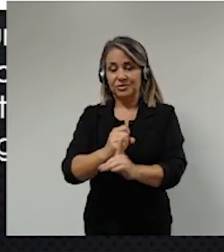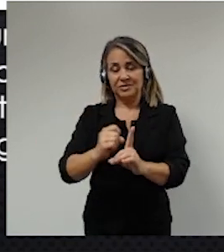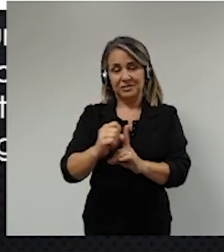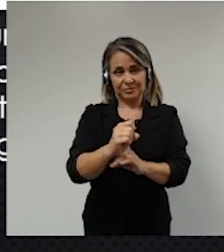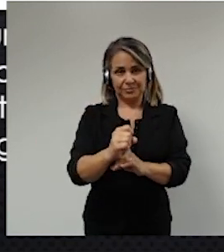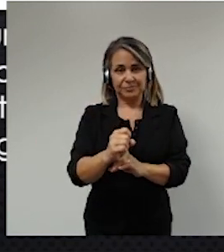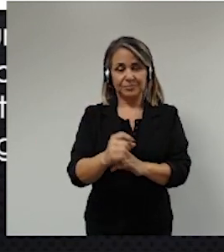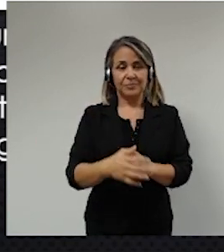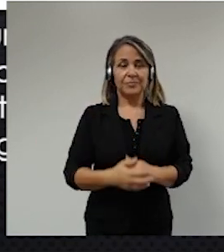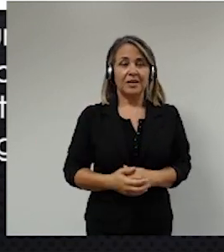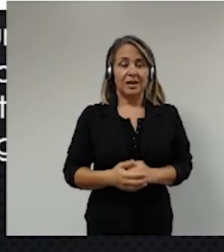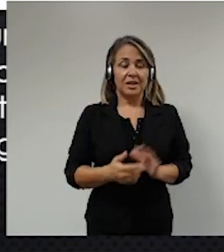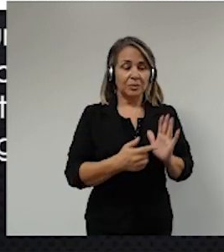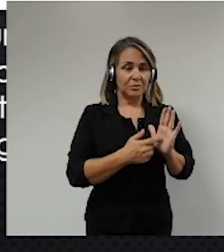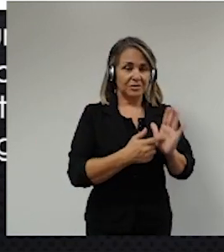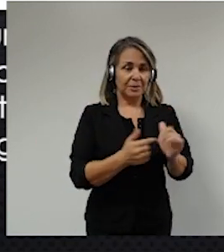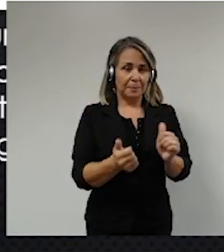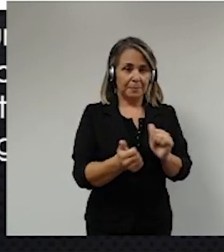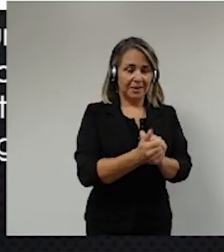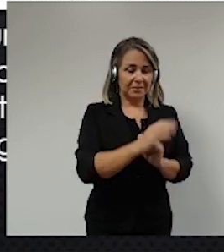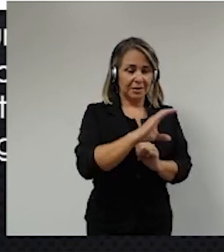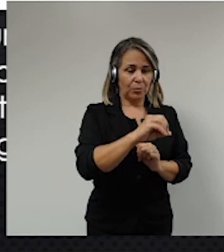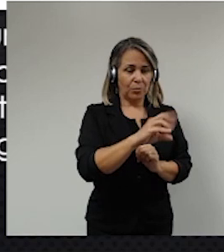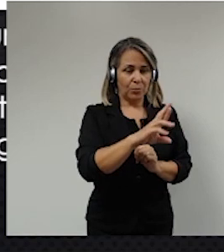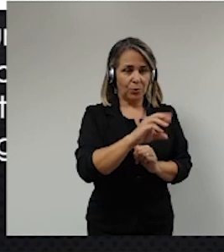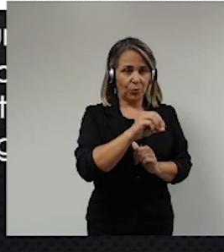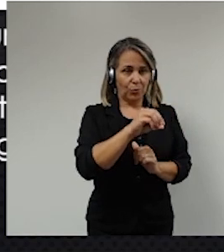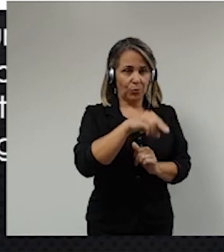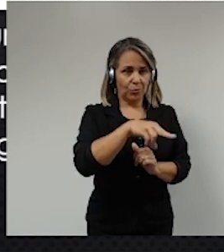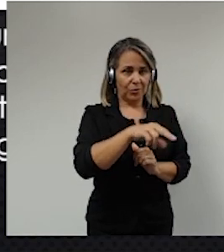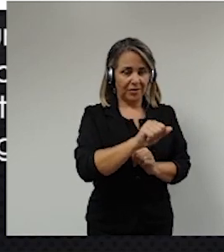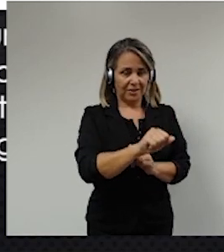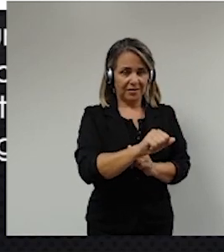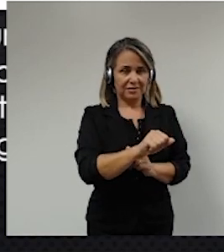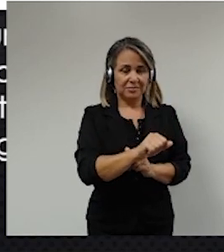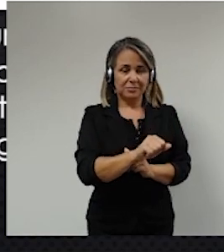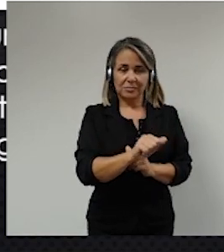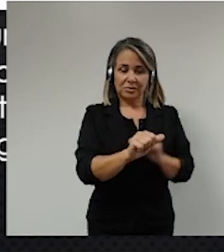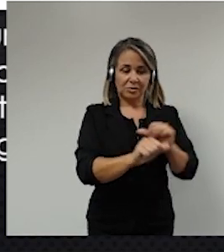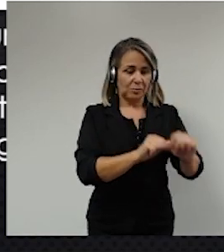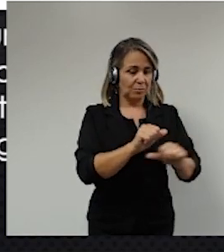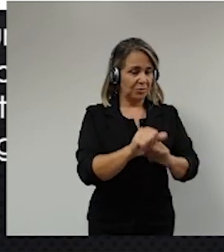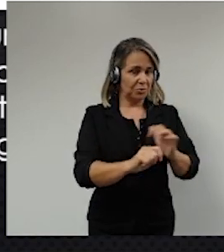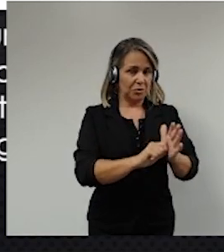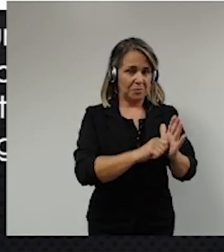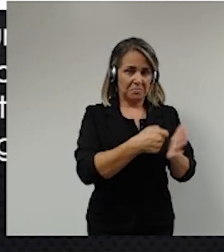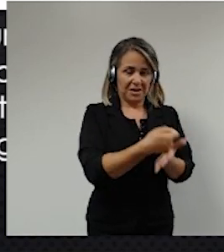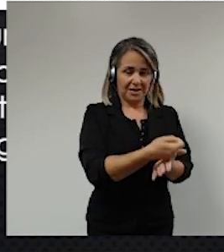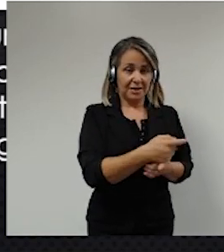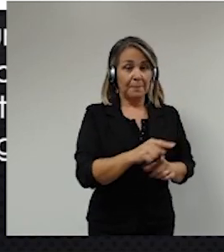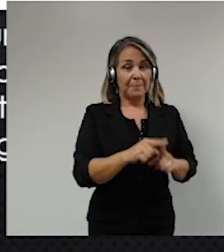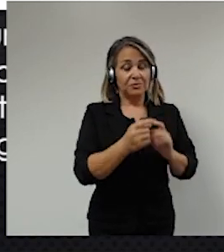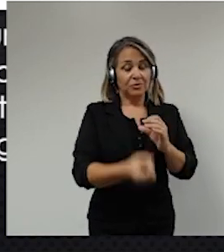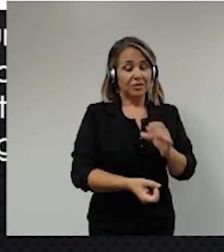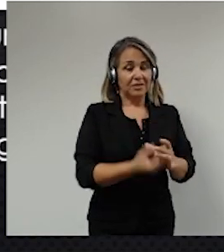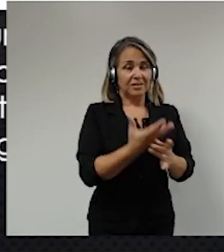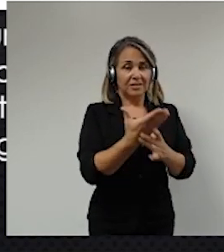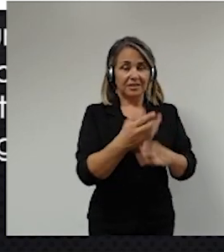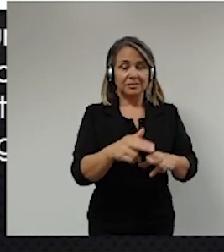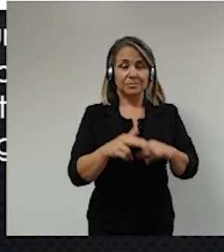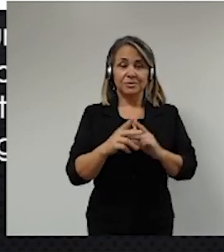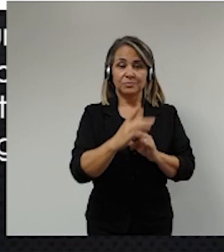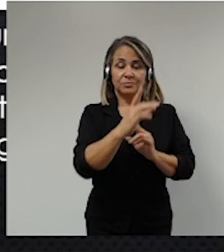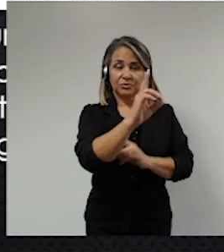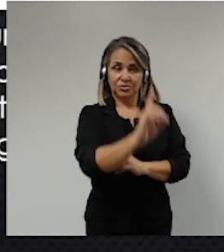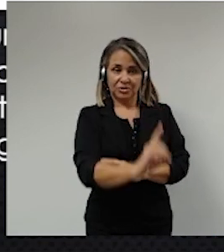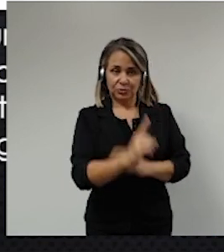daqui que eu coloquei ao lado da Corona, da cerveja Corona, na verdade, a Corona não alterou a marca, mas foi criado por um